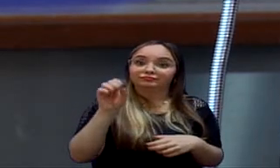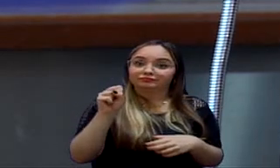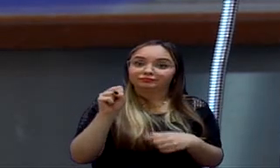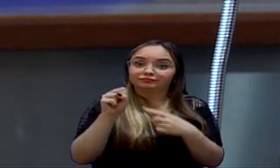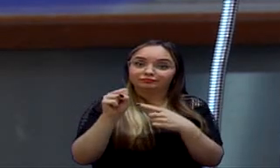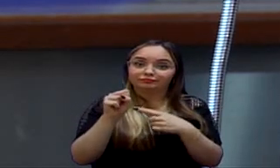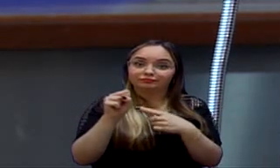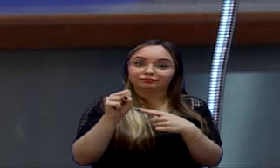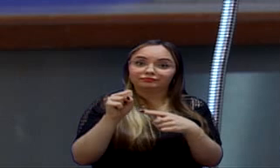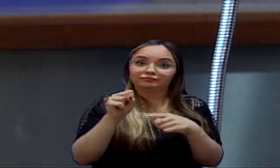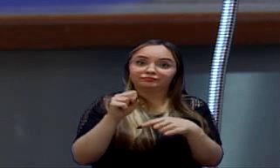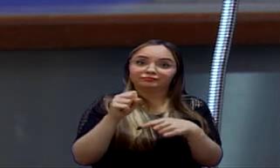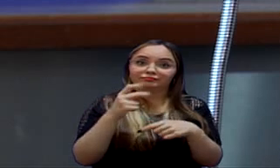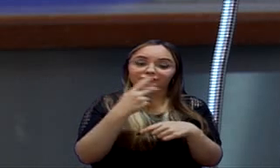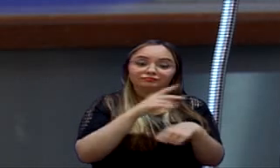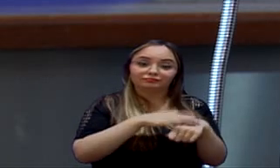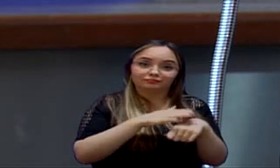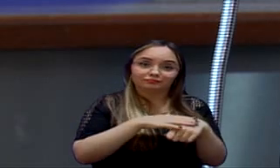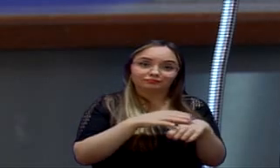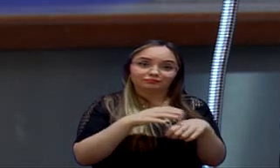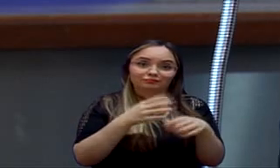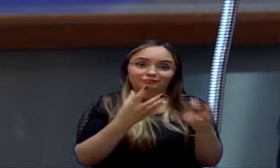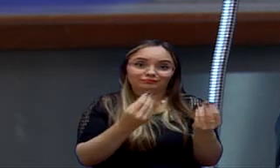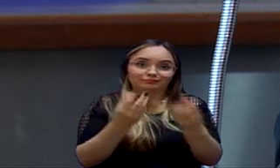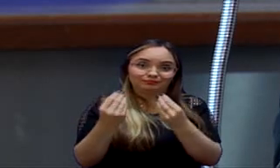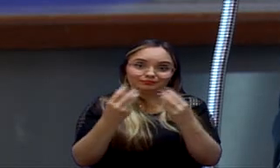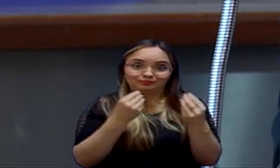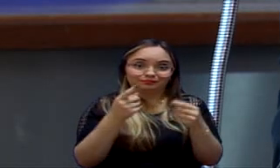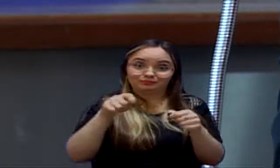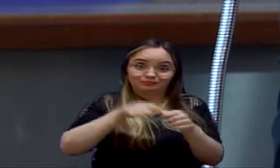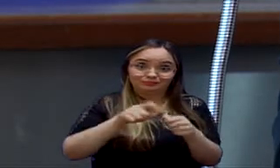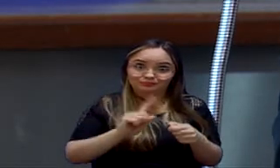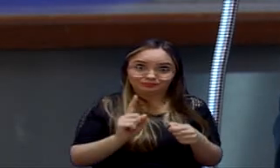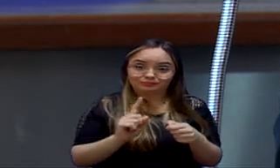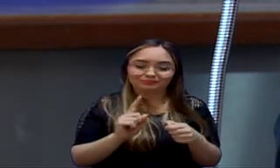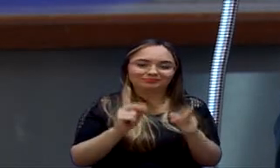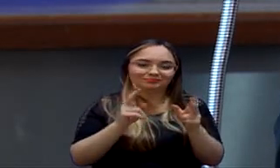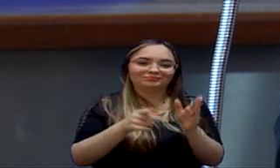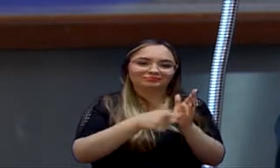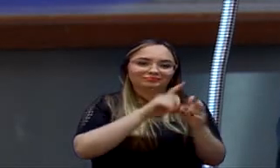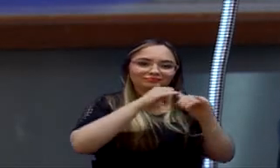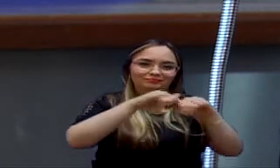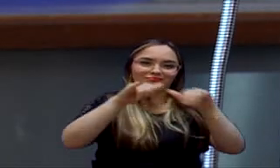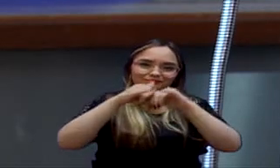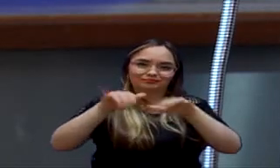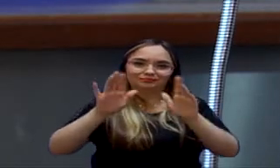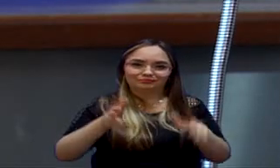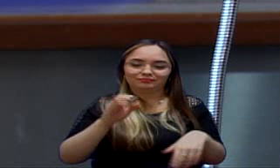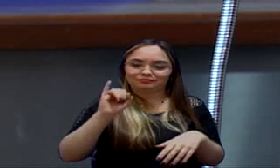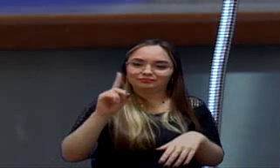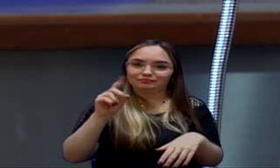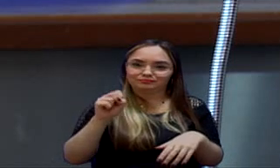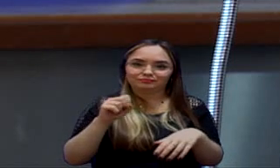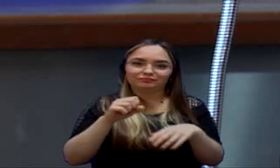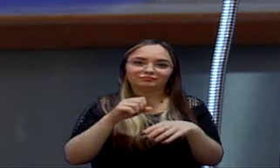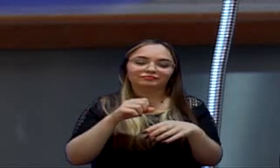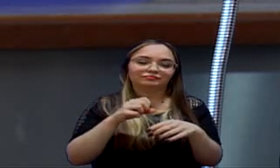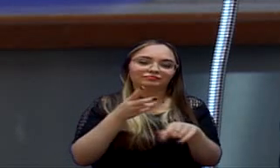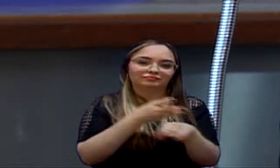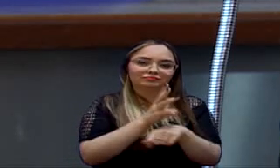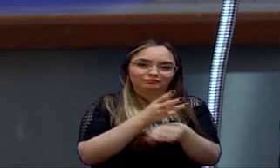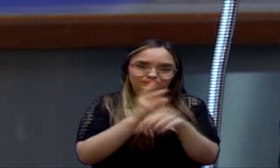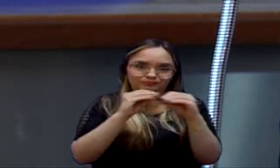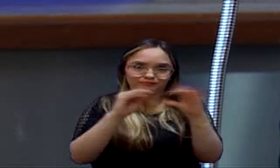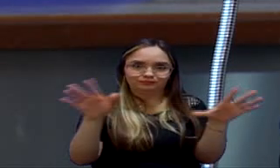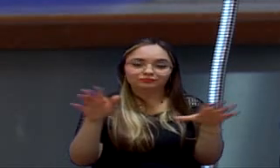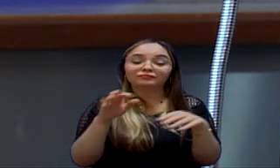parte dos exames de ressonância magnética ele não venha mais a realizar como exatamente que foi divulgado no sms no WhatsApp